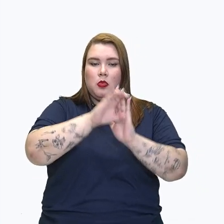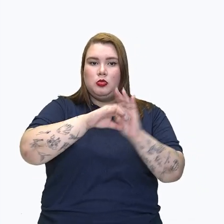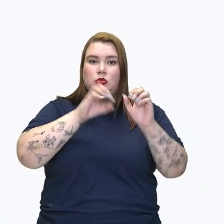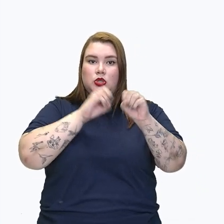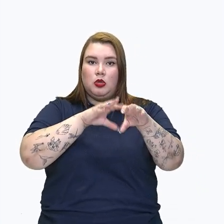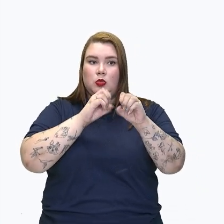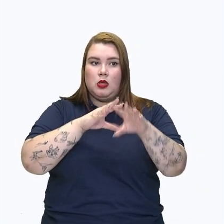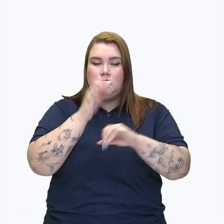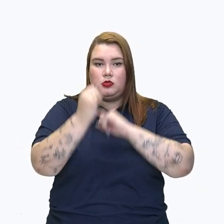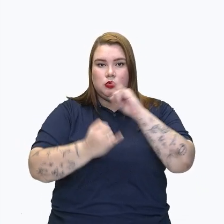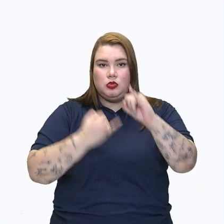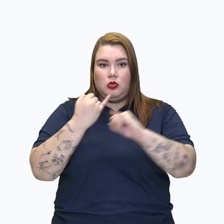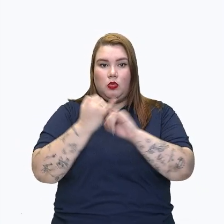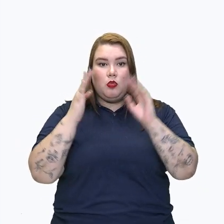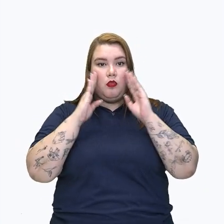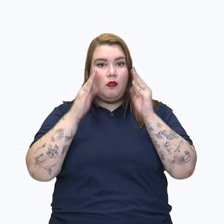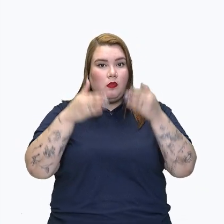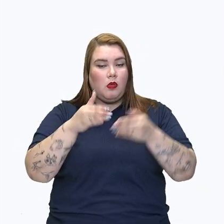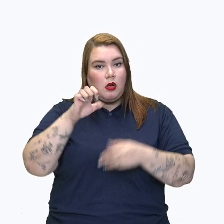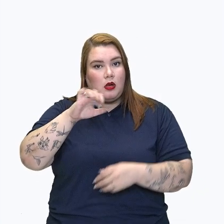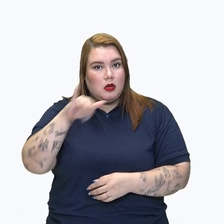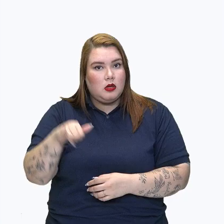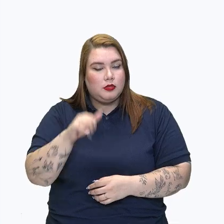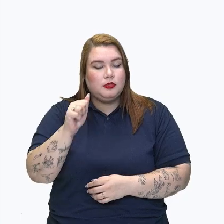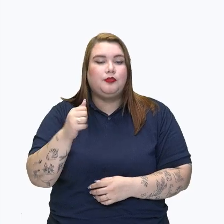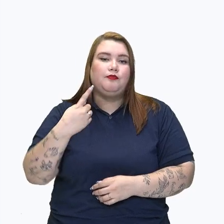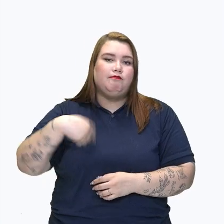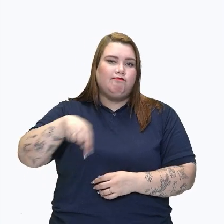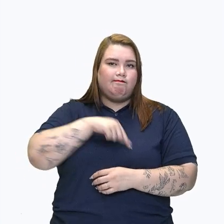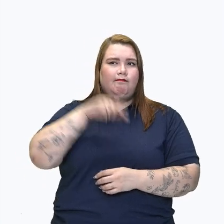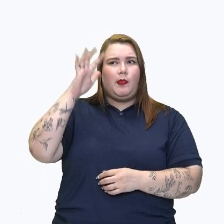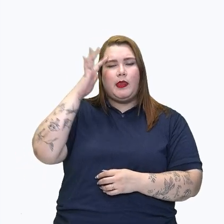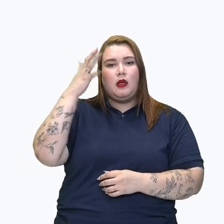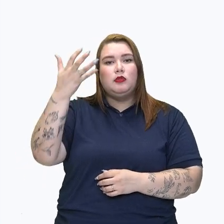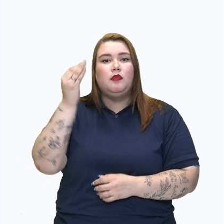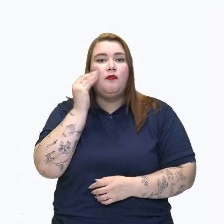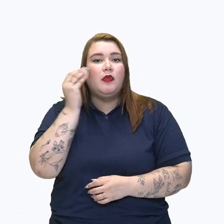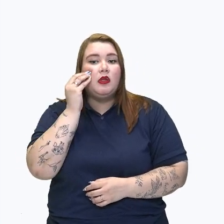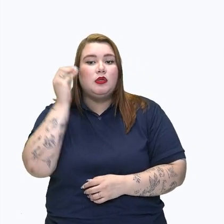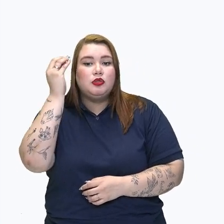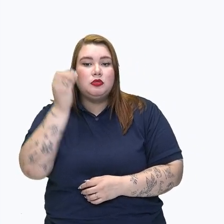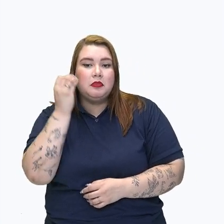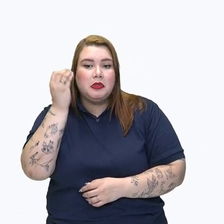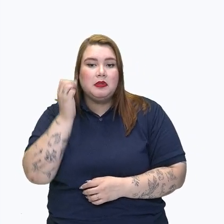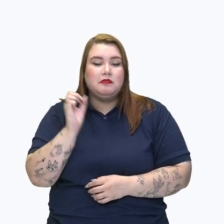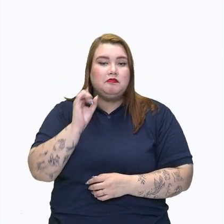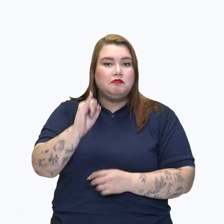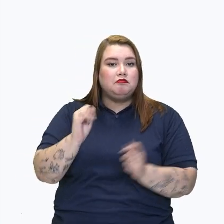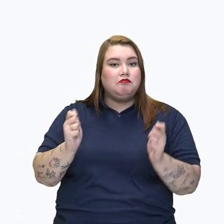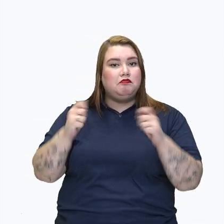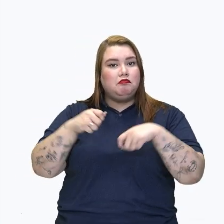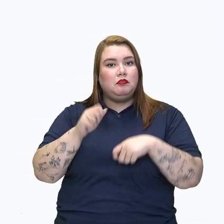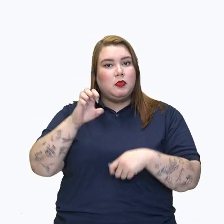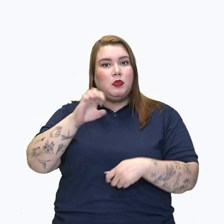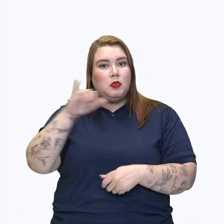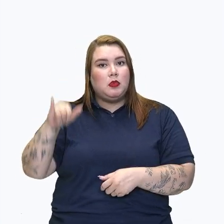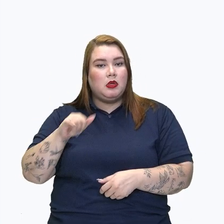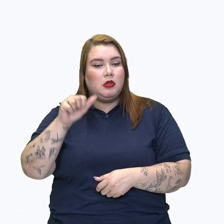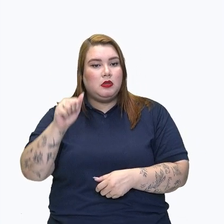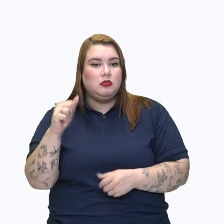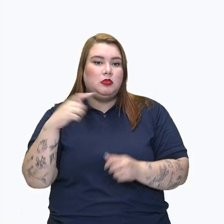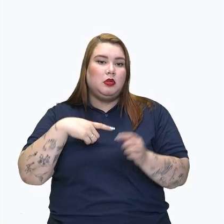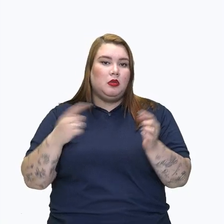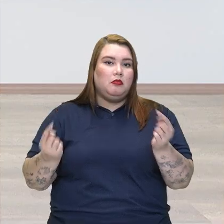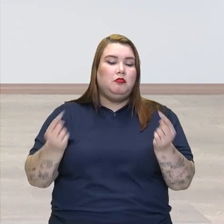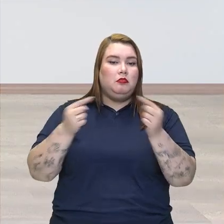digital voltado diretamente à EJA, nós resolvemos experimentar também, né, professora Ellen, na educação de jovens e adultos.